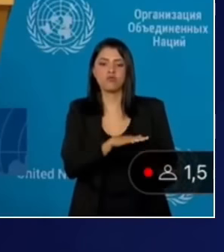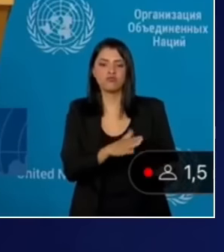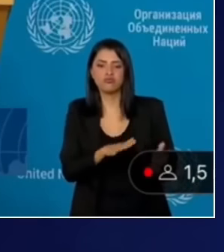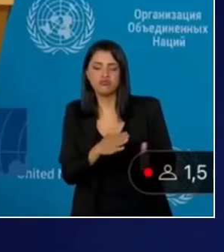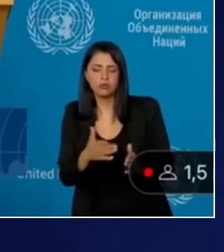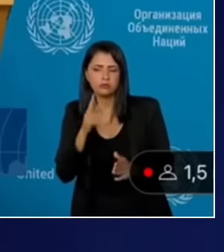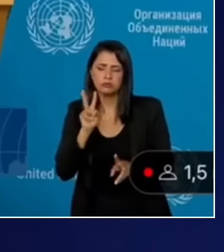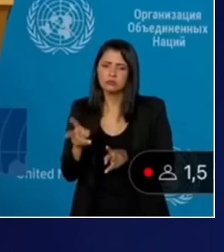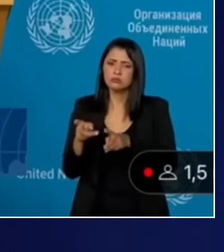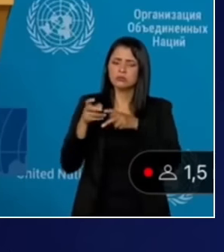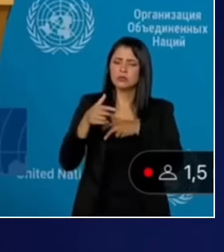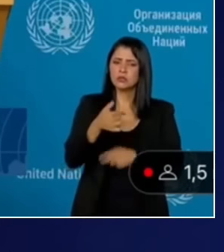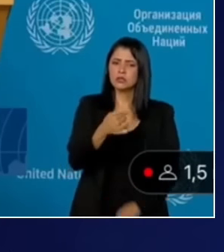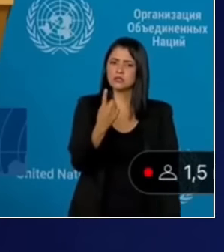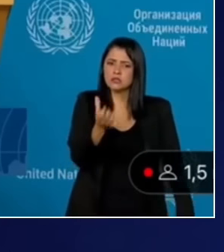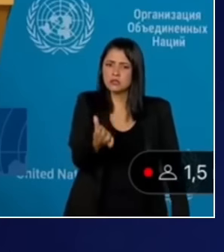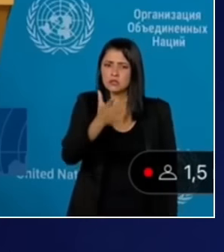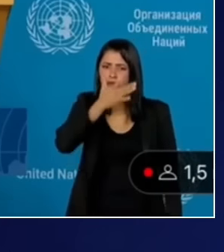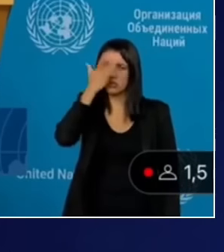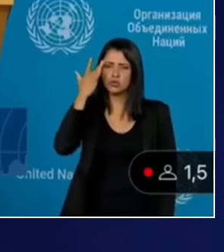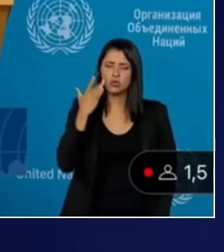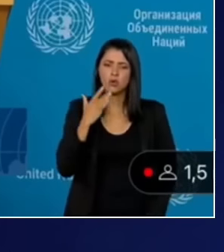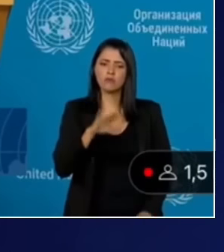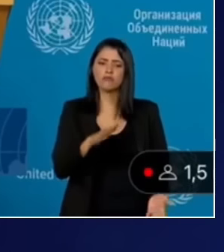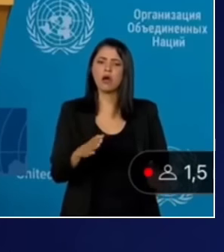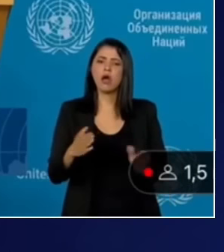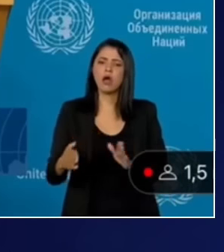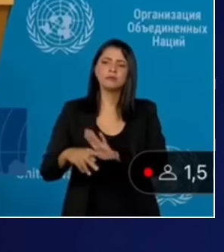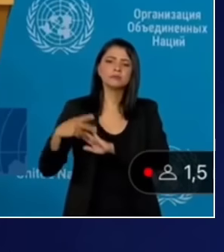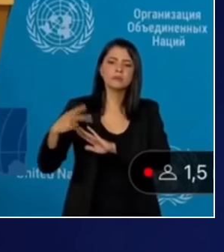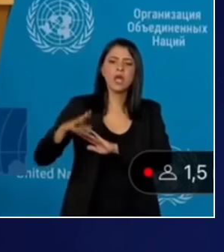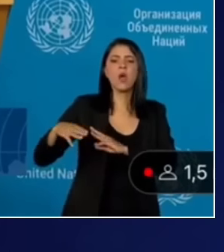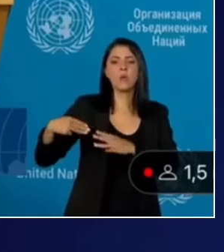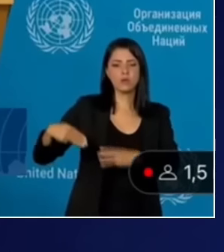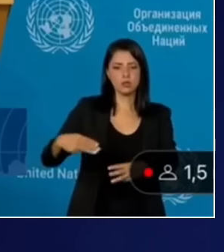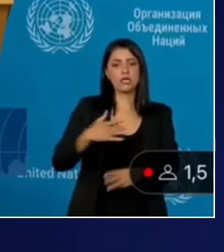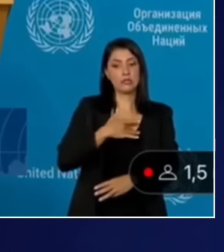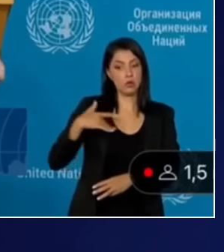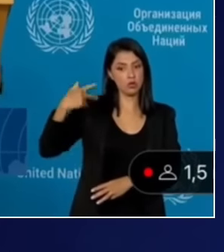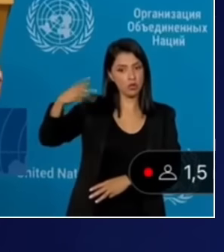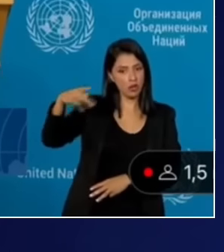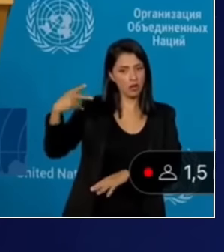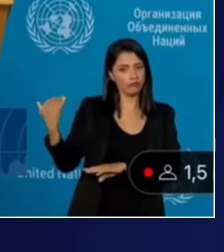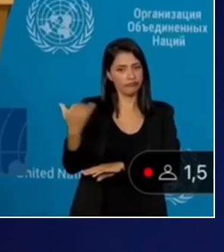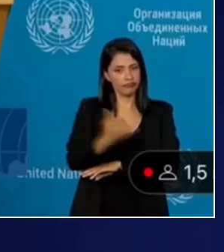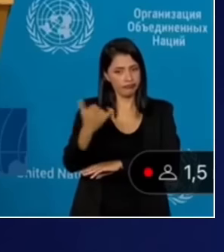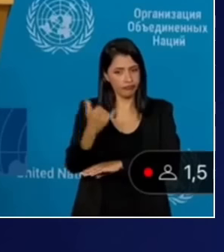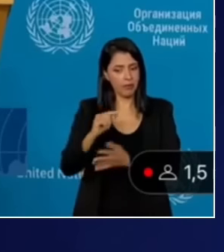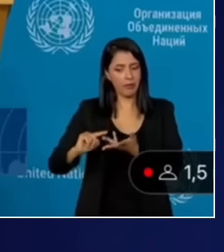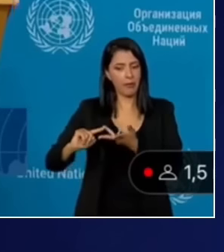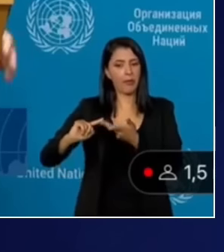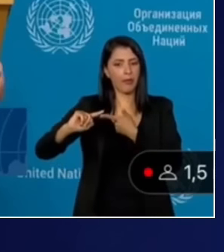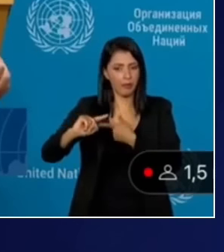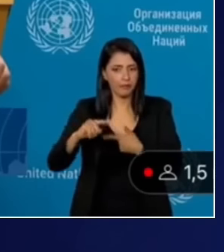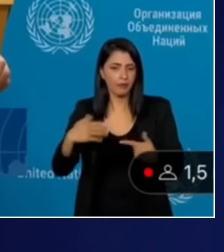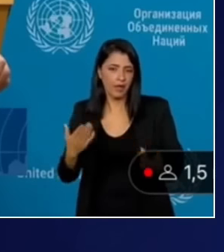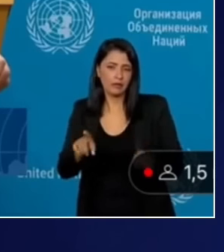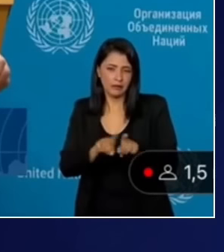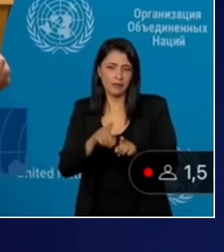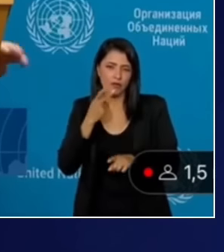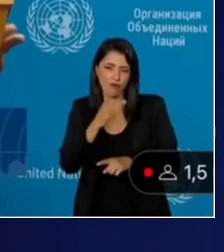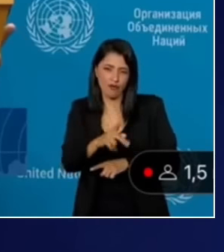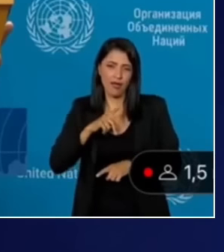percebendo que 716 pessoas morreram segundo o ministério da saúde do país de Jaira além daquilo que